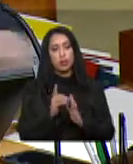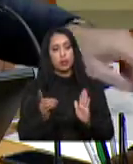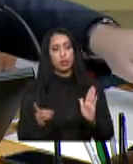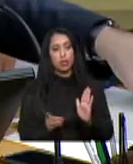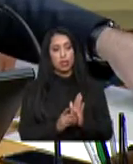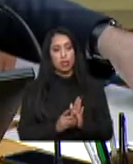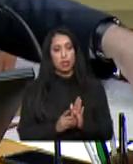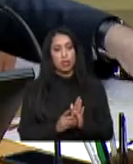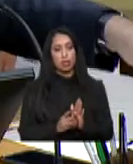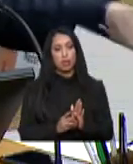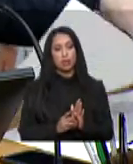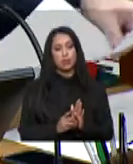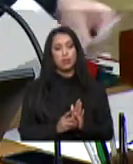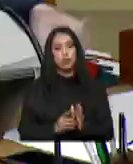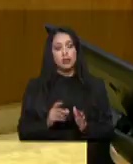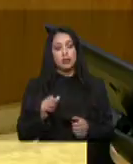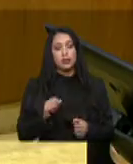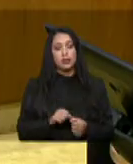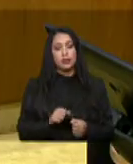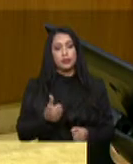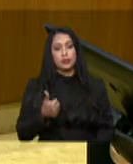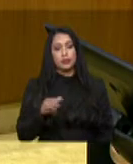decreto questionado